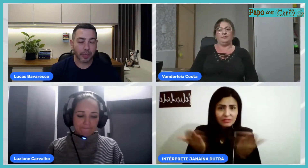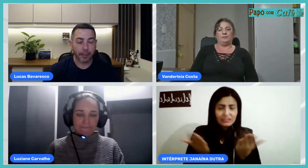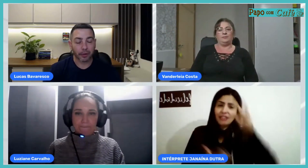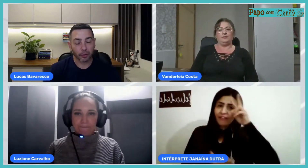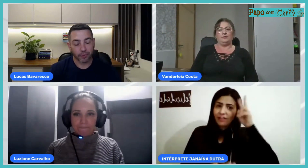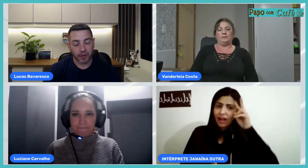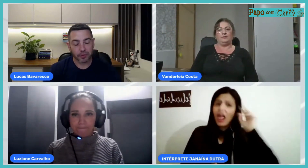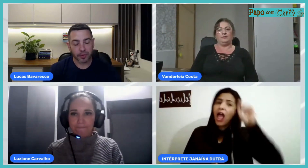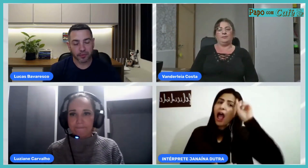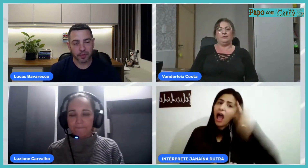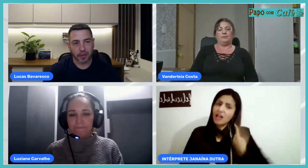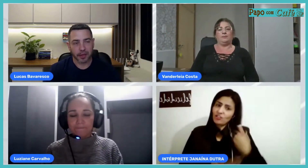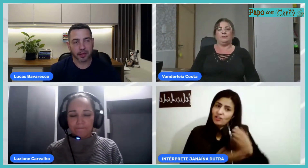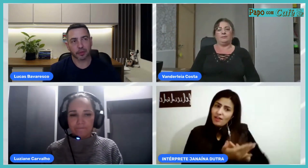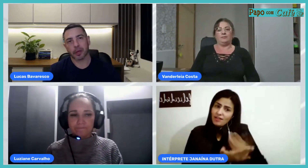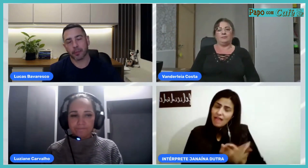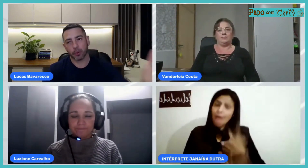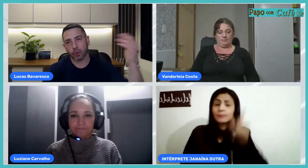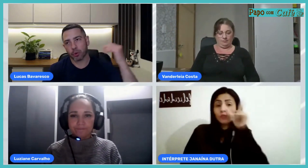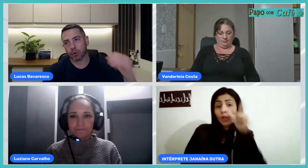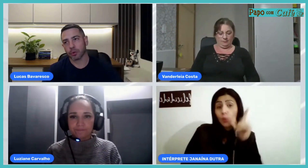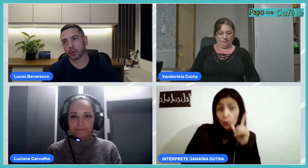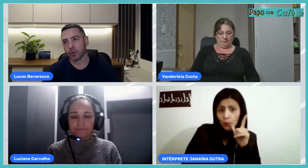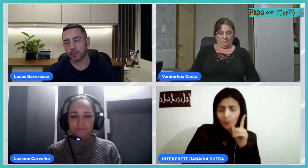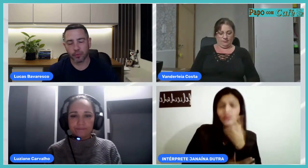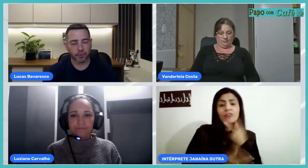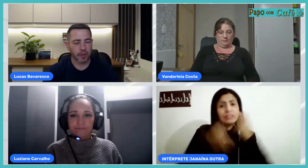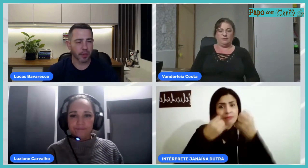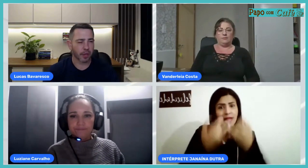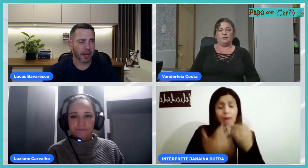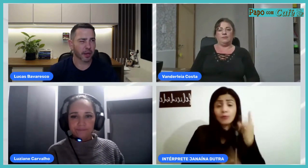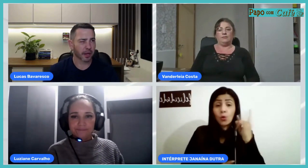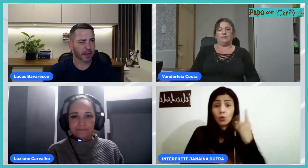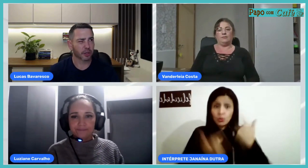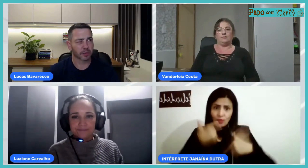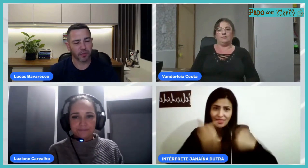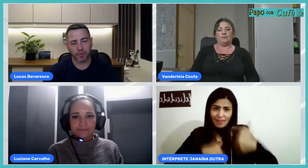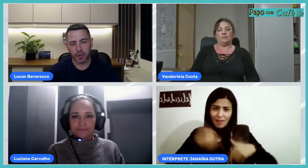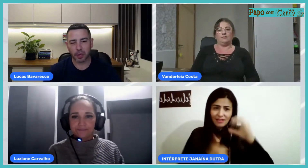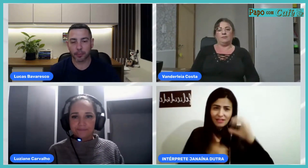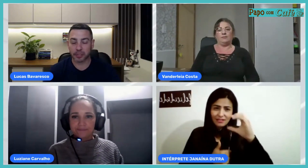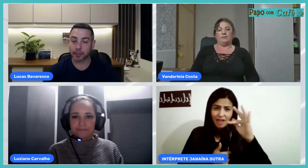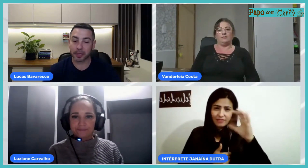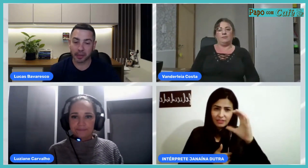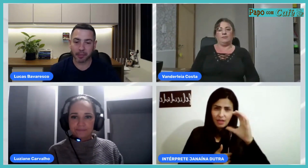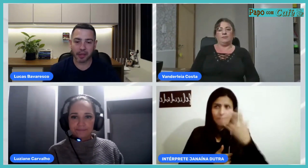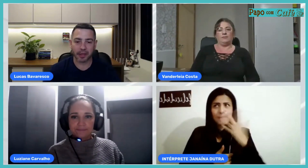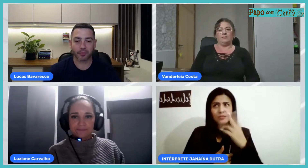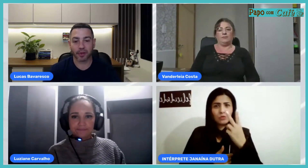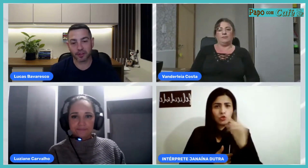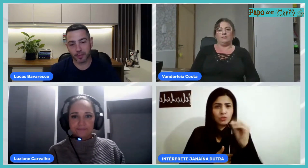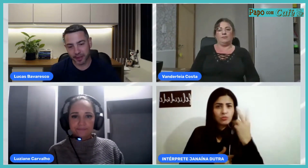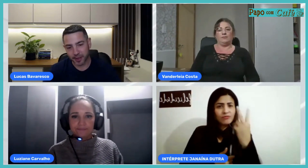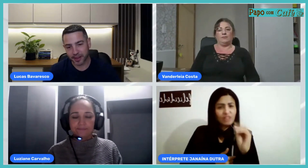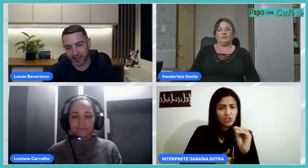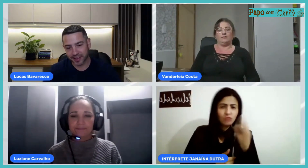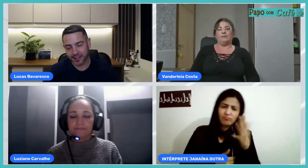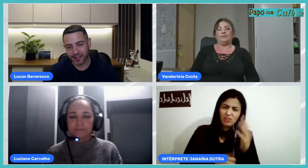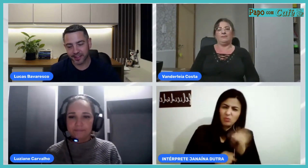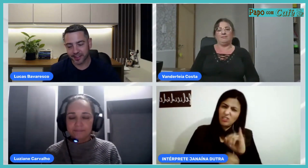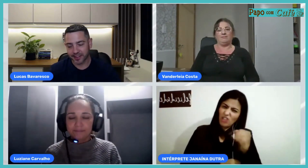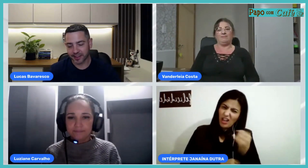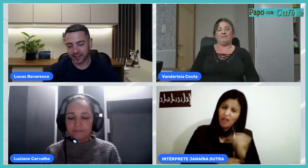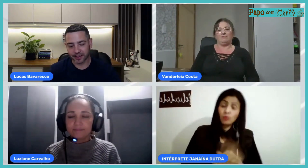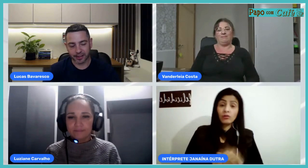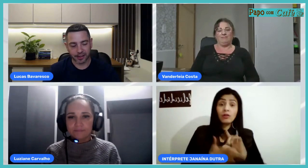No último trabalho que eu fiz no CFC, isso acabou em 2020, lá janeiro de 2020, depois da pandemia, infelizmente, né?